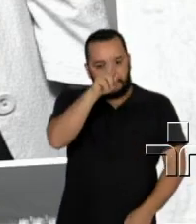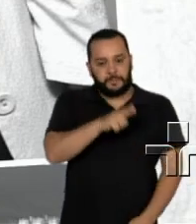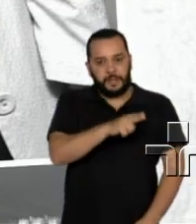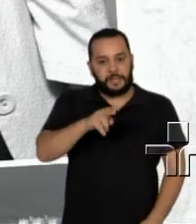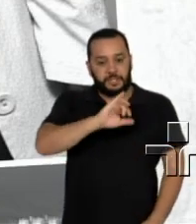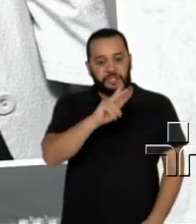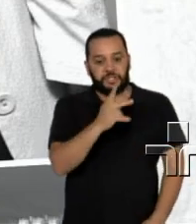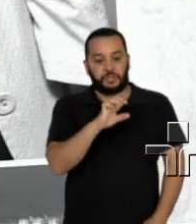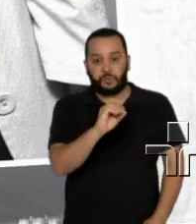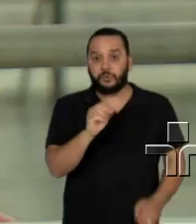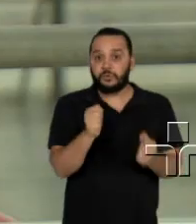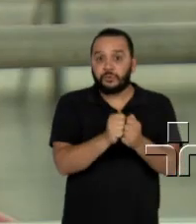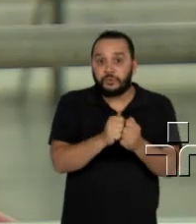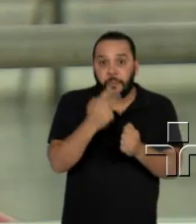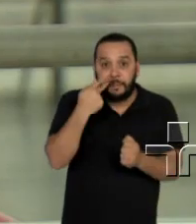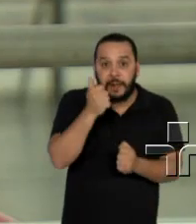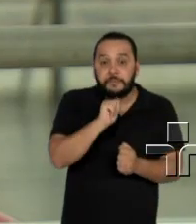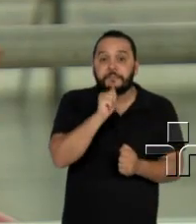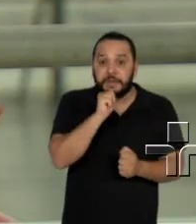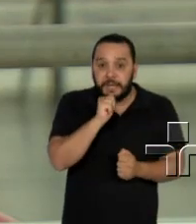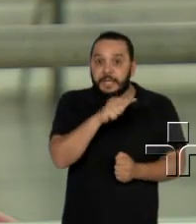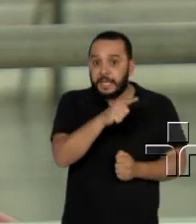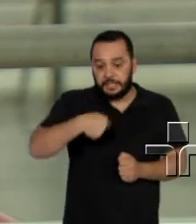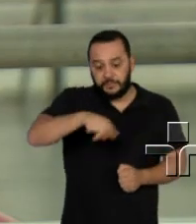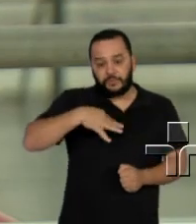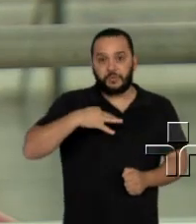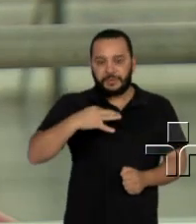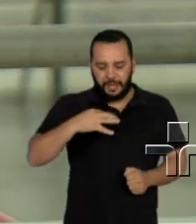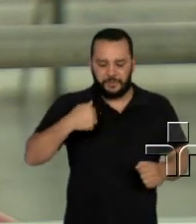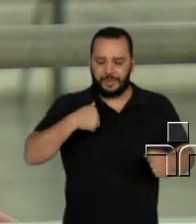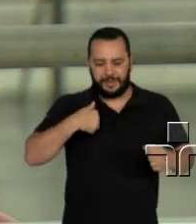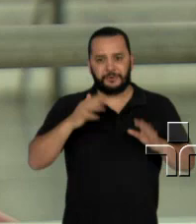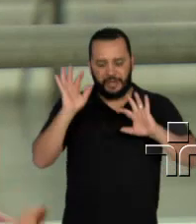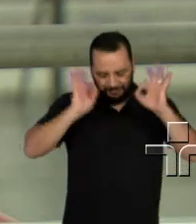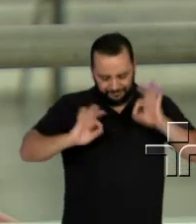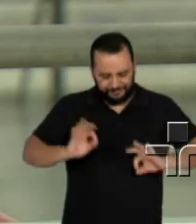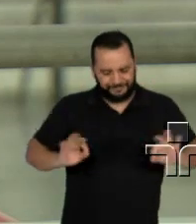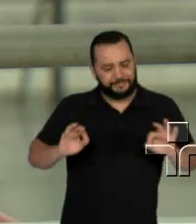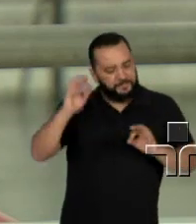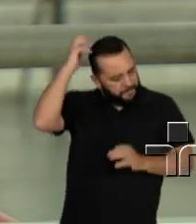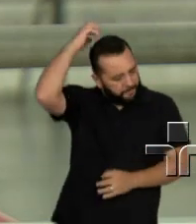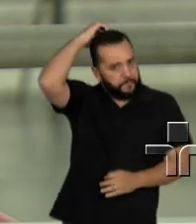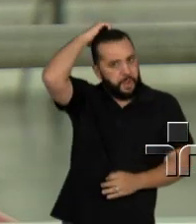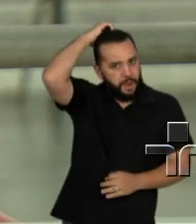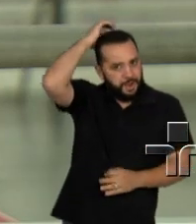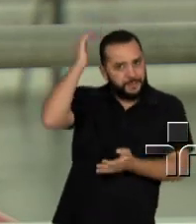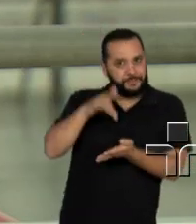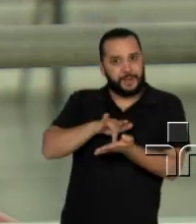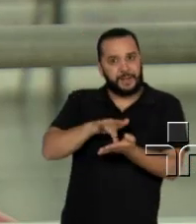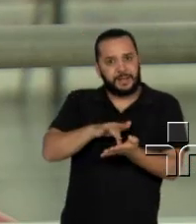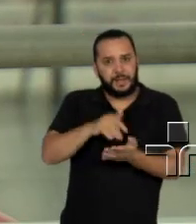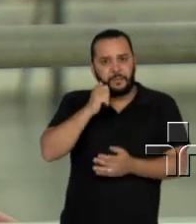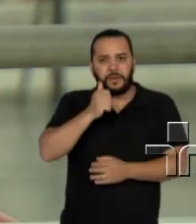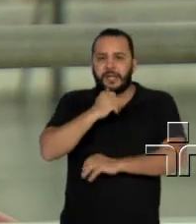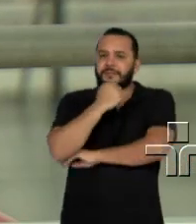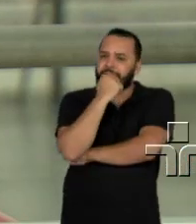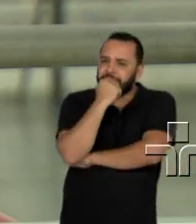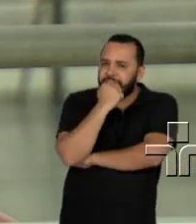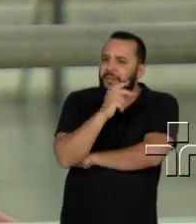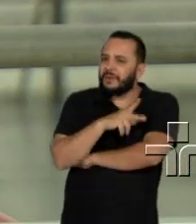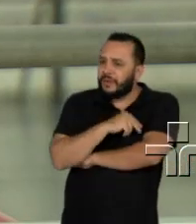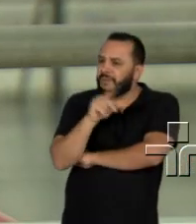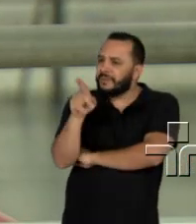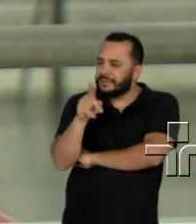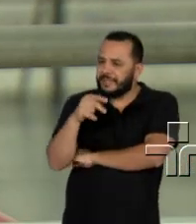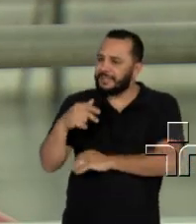eles eram voluntários de acabado de sair de uma aula de balé e toda arrumada né com koke e uma das irmãs falou nossa fernanda